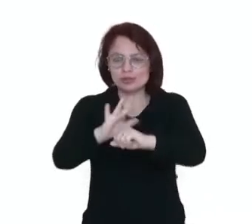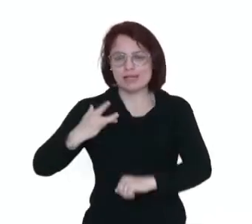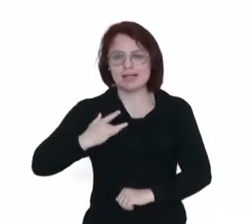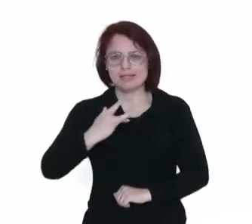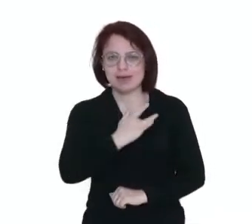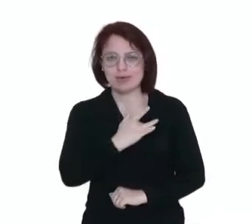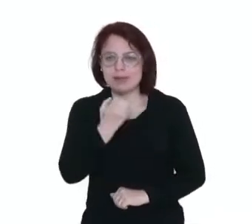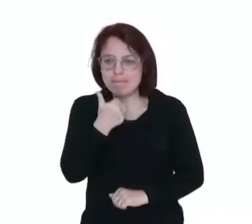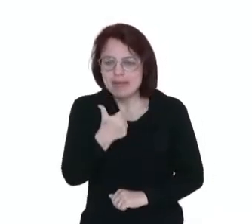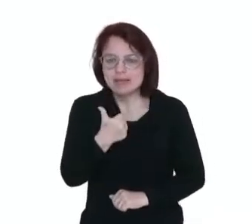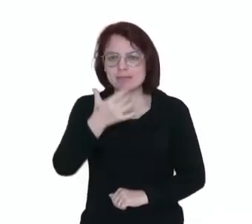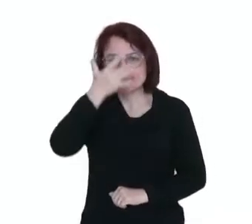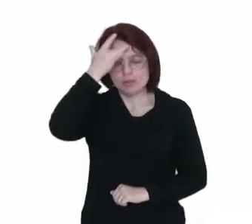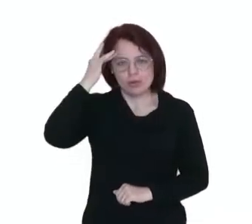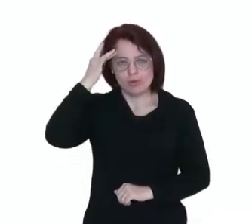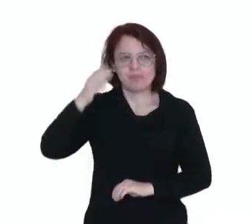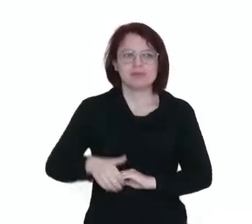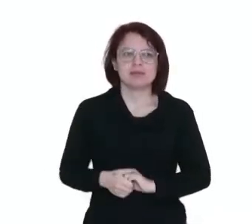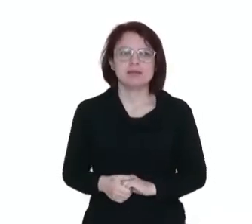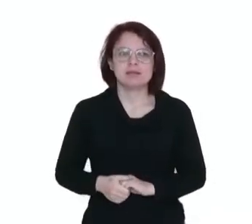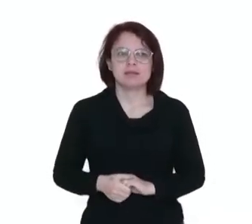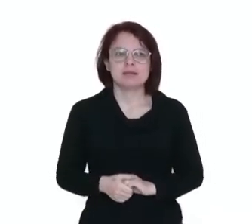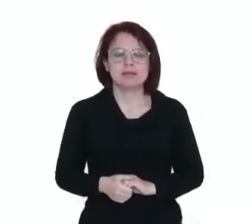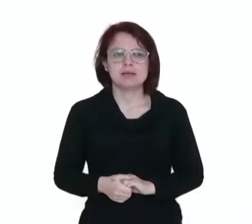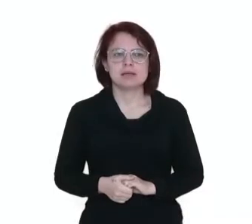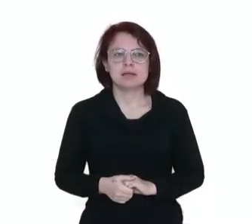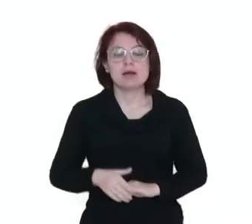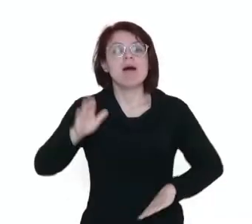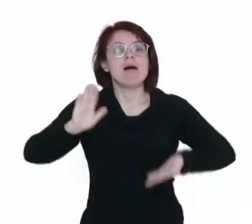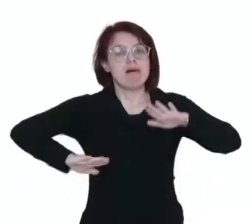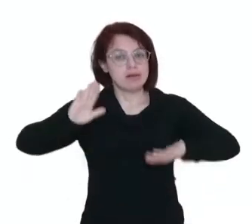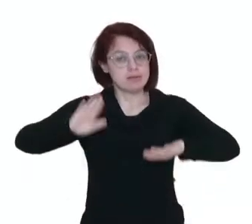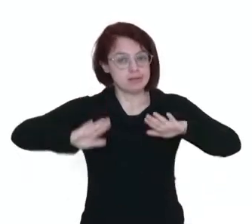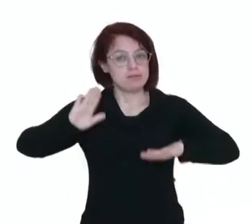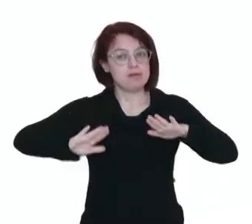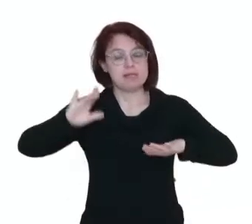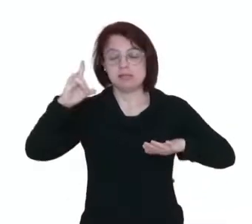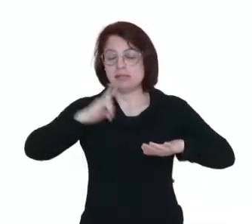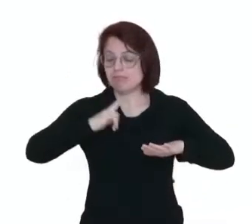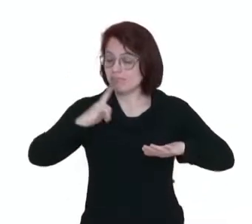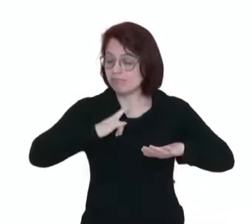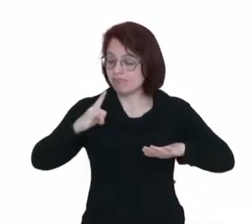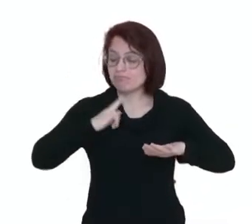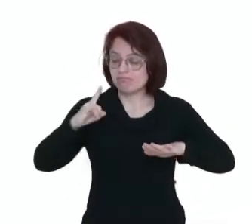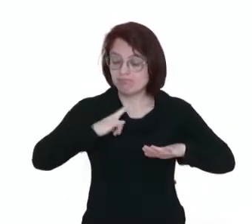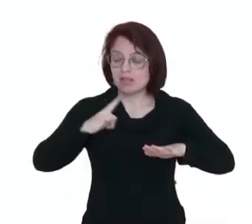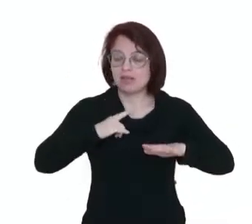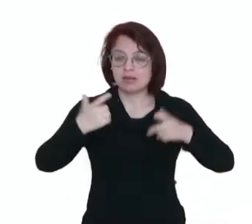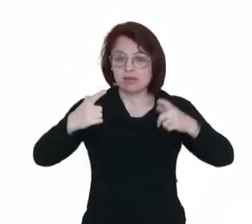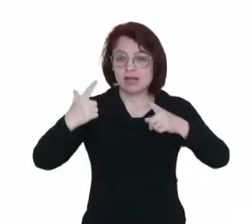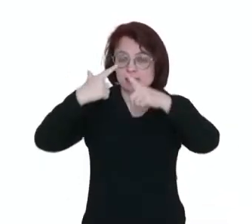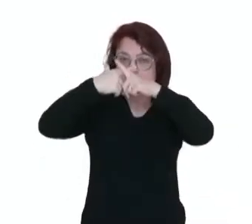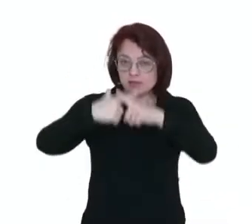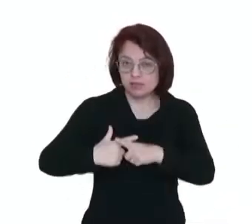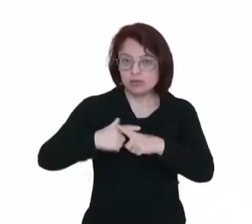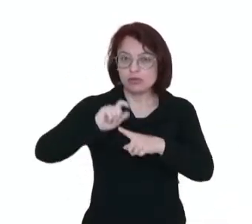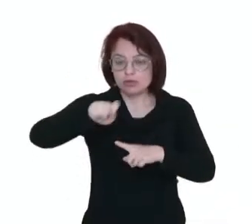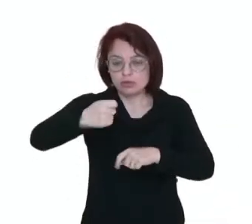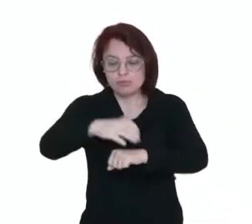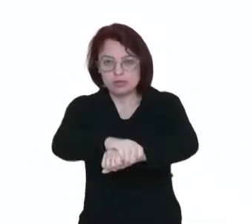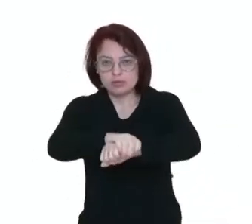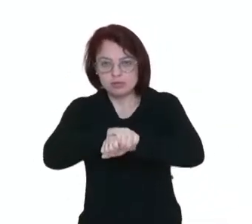e o bem-estar de muita gente, que, apesar de enfrentar um cenário desafiador no que diz respeito à segurança